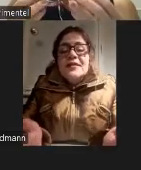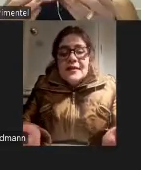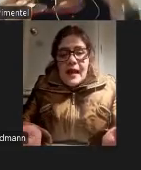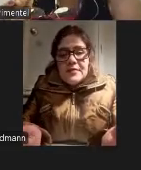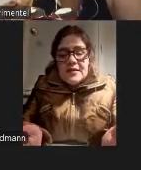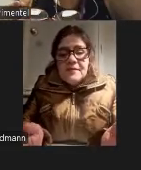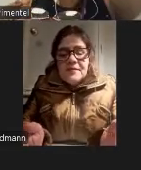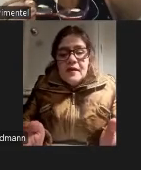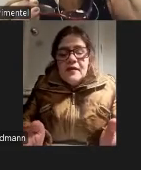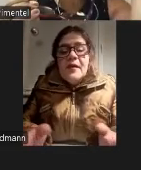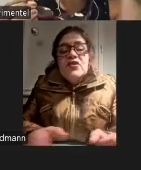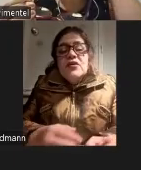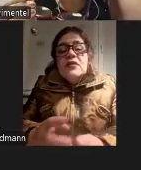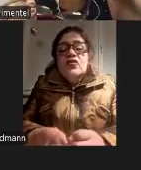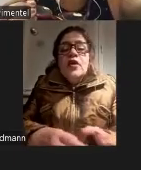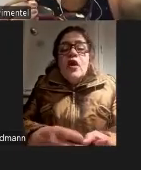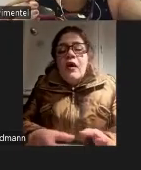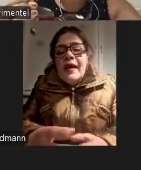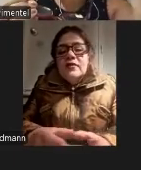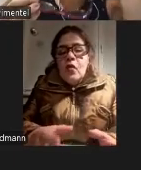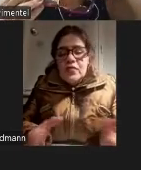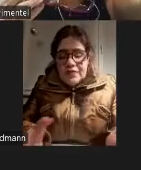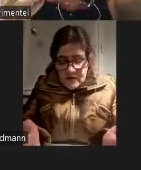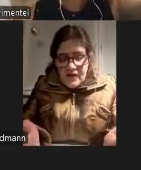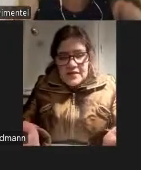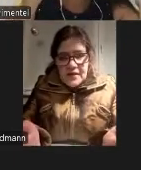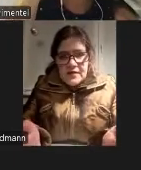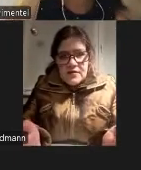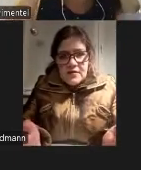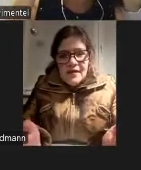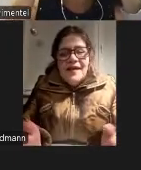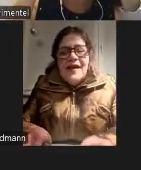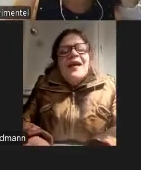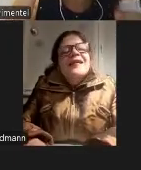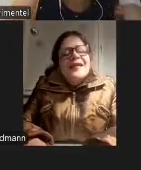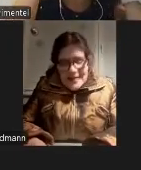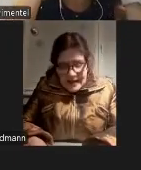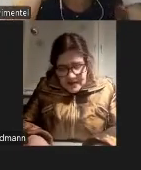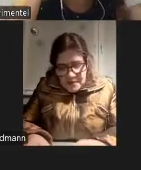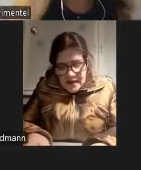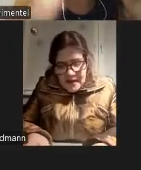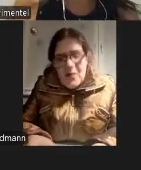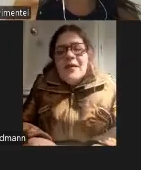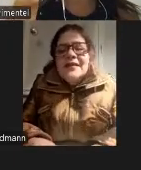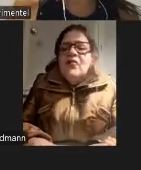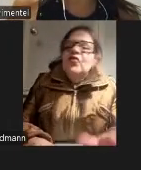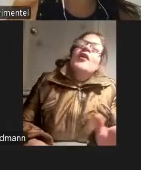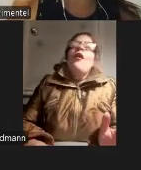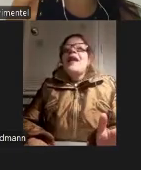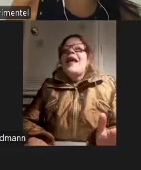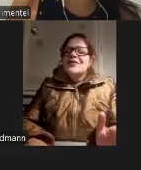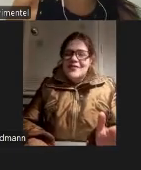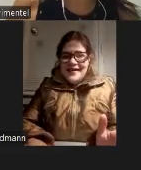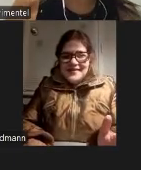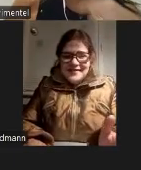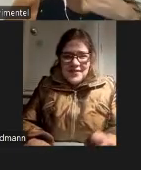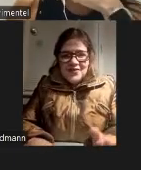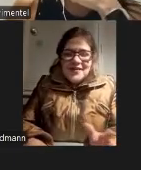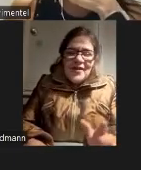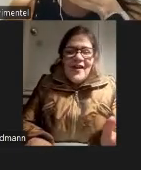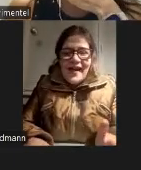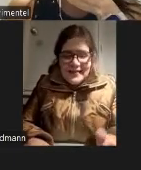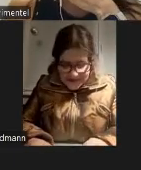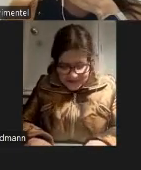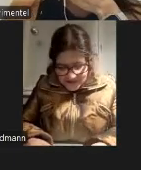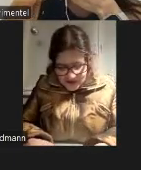que haja sinapse. Imagine se eu estou enrolado e não consigo fazer isso. É engraçado também comentar, eu estou enrolado, né? Eu